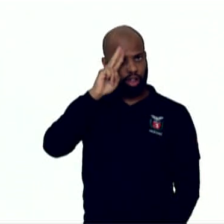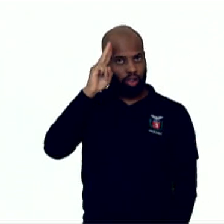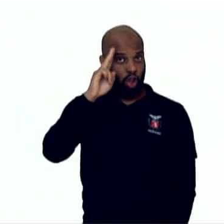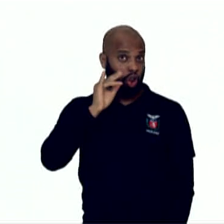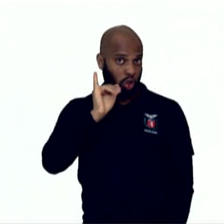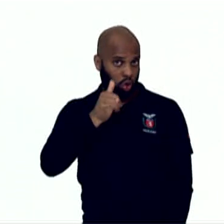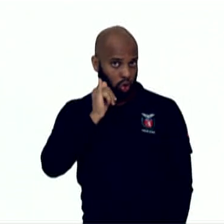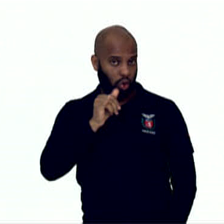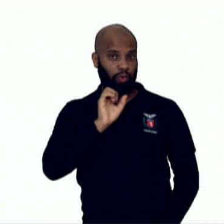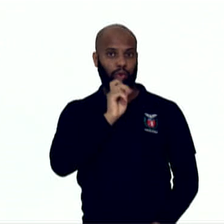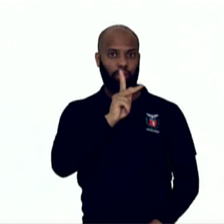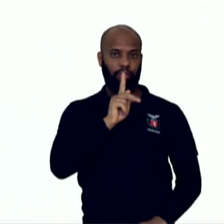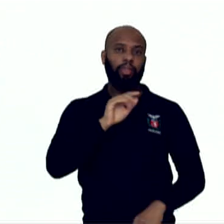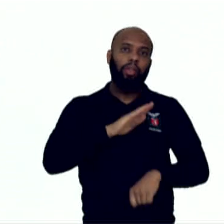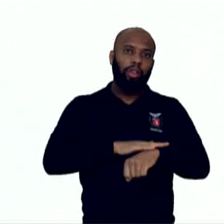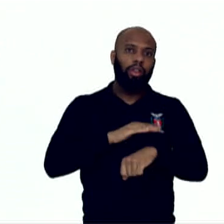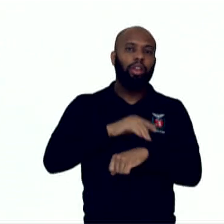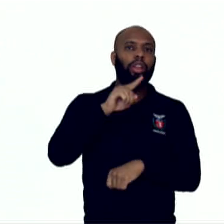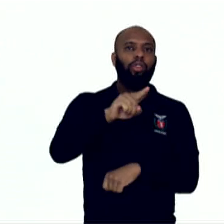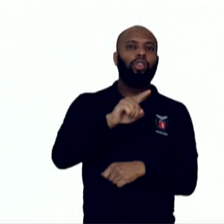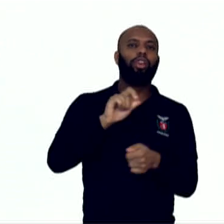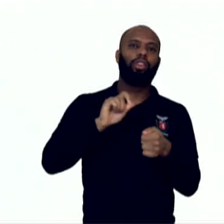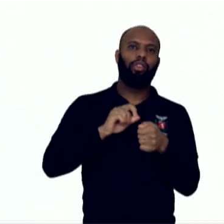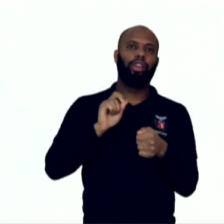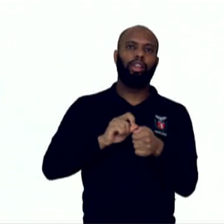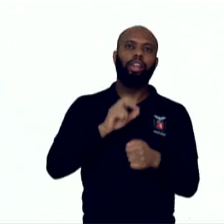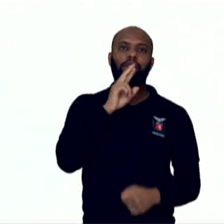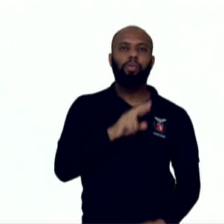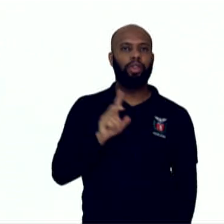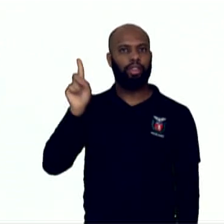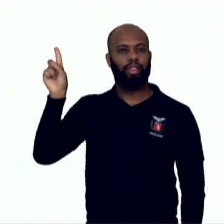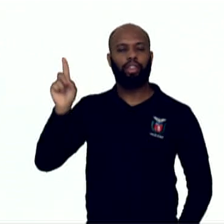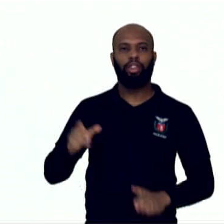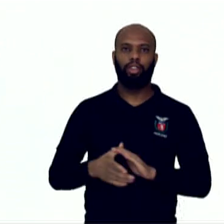narrativa? Tudo bem? Um tempinho para vocês resolverem esse aqui.